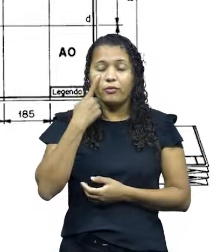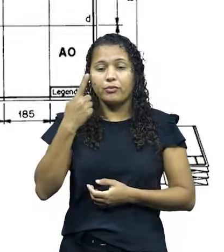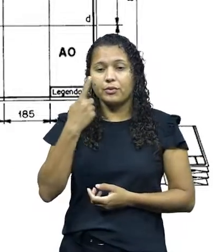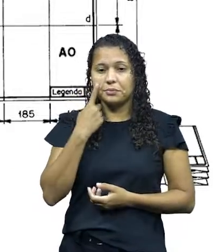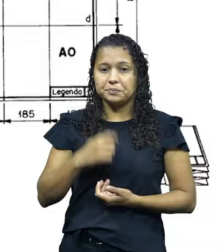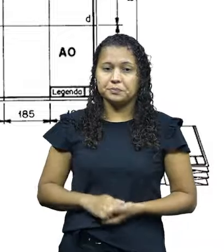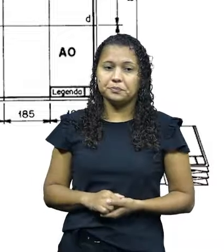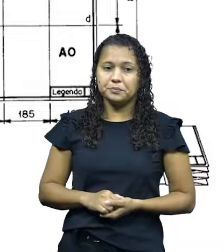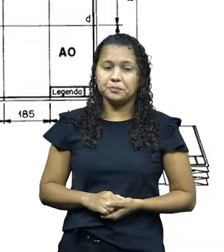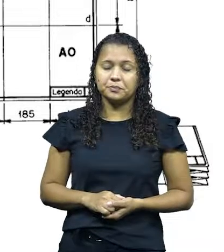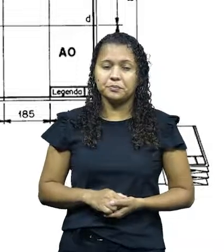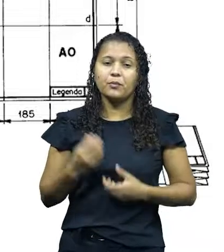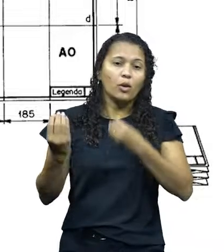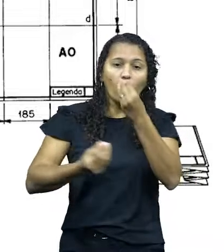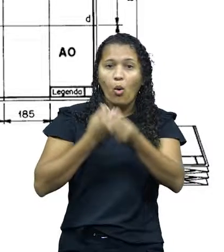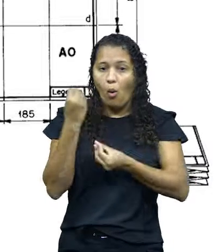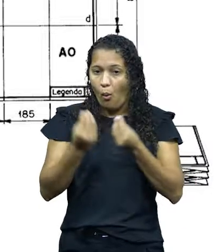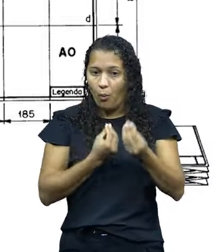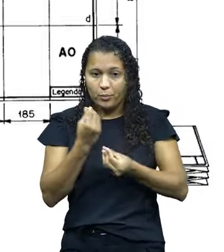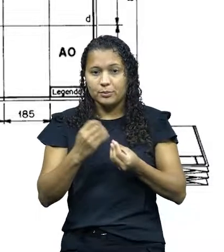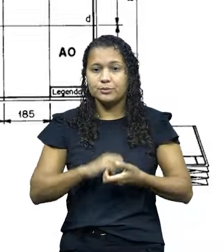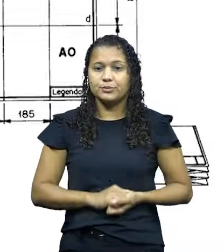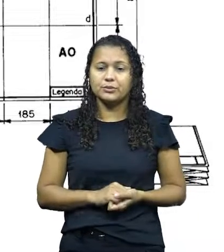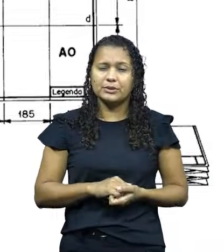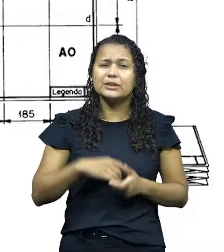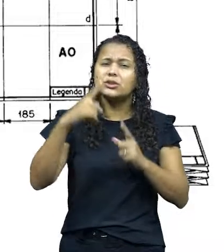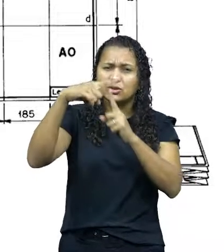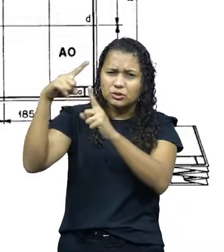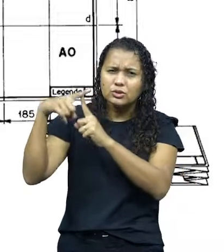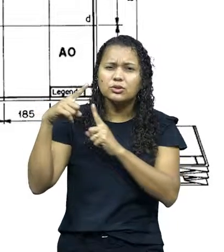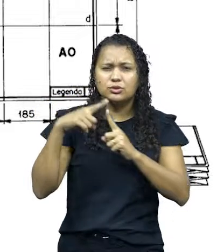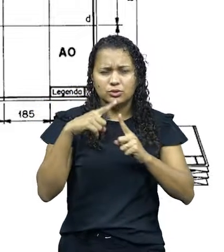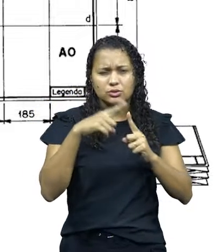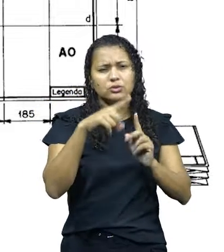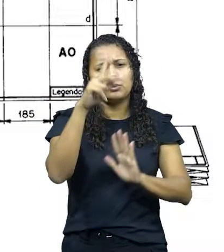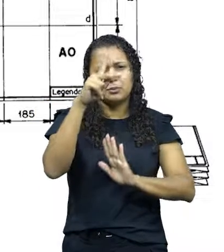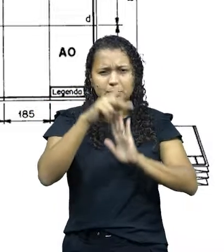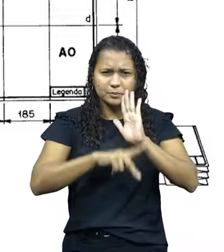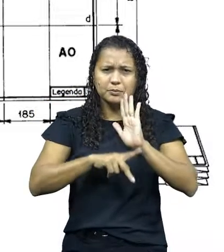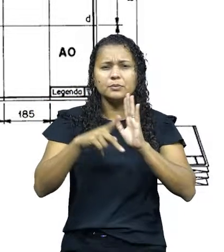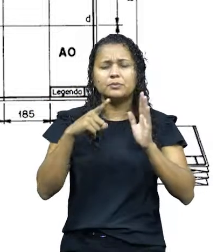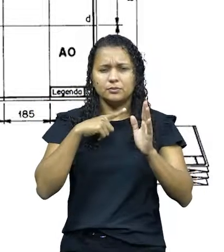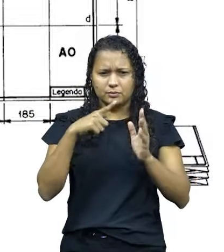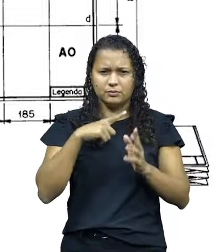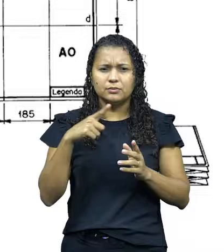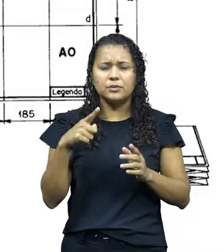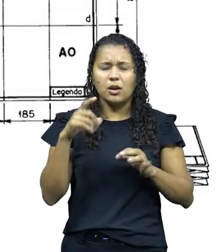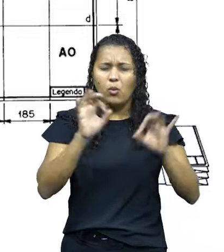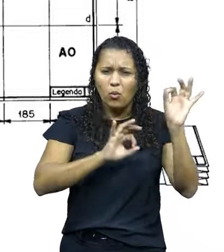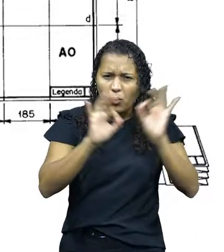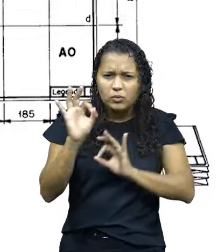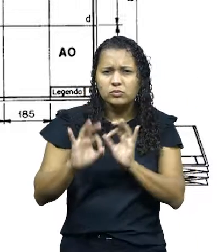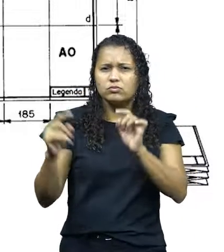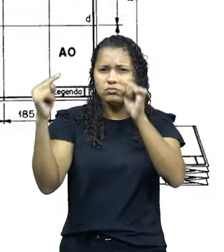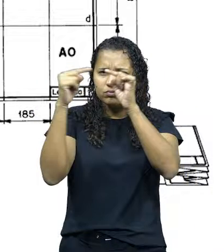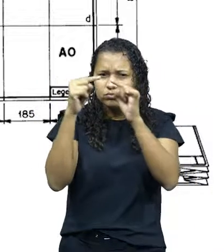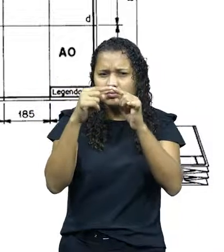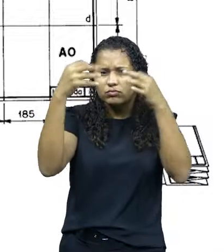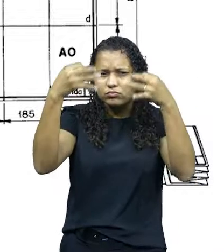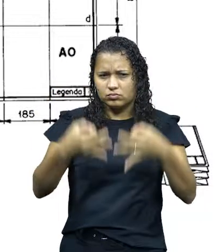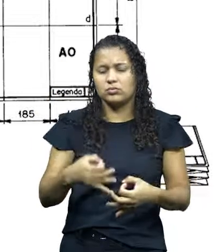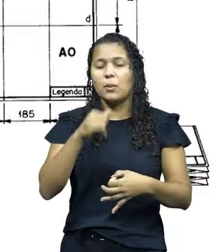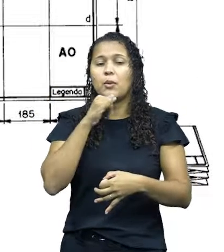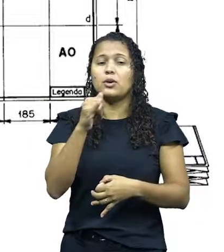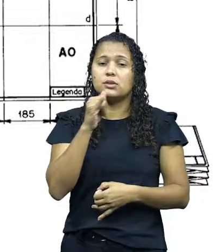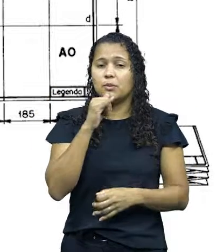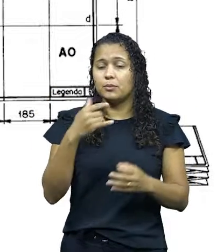ver como são esses dobramentos para cada tipo de padrão de folha, cada formato de folha, né? Então, aqui,